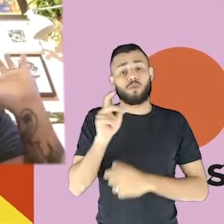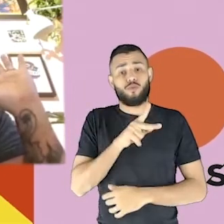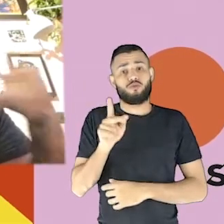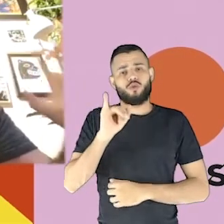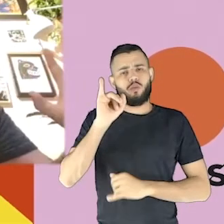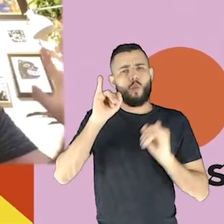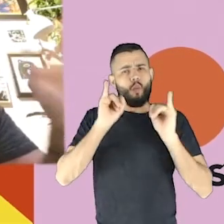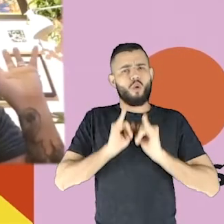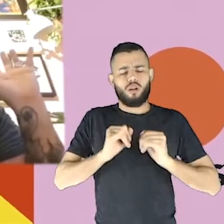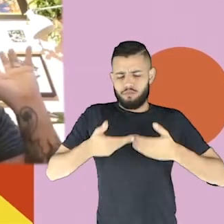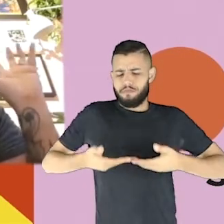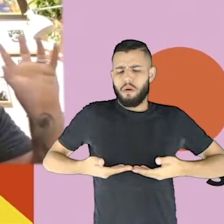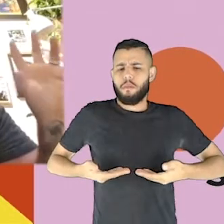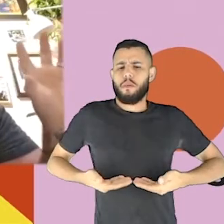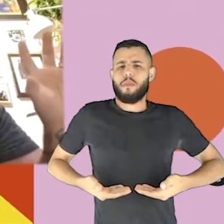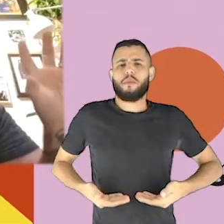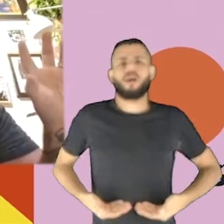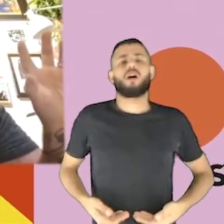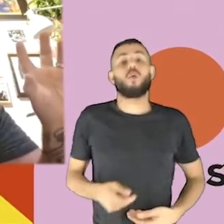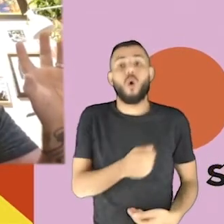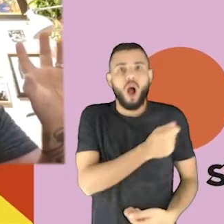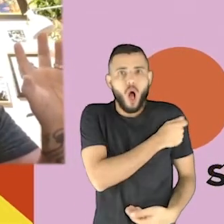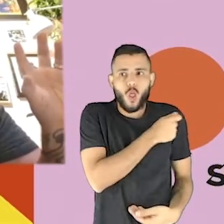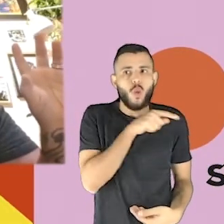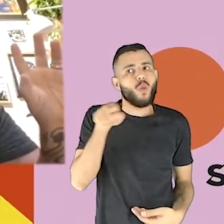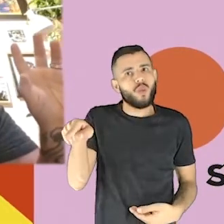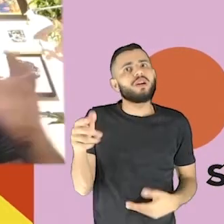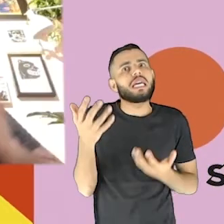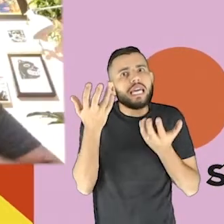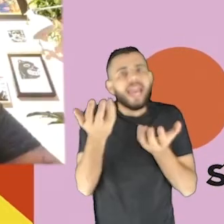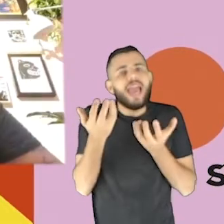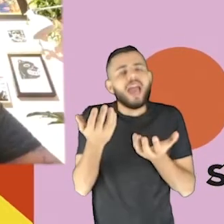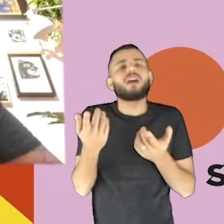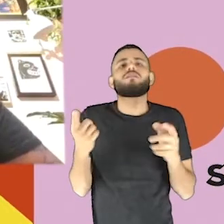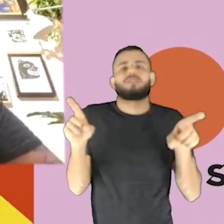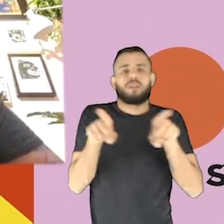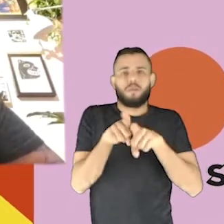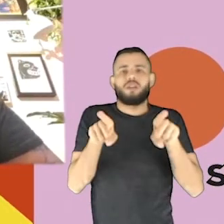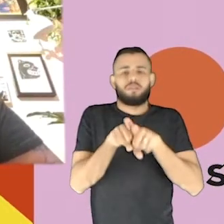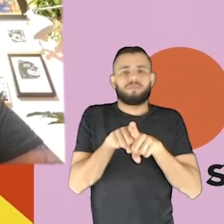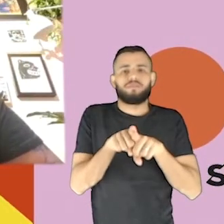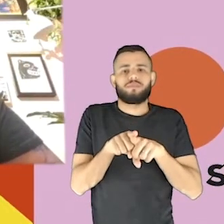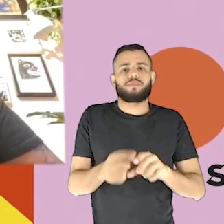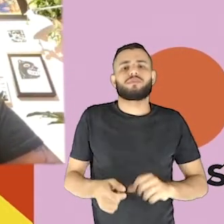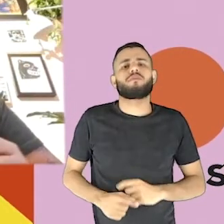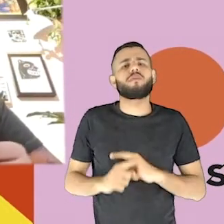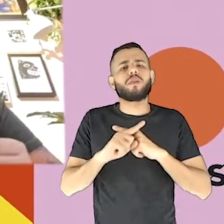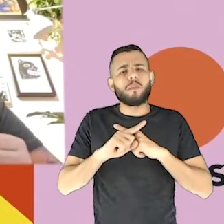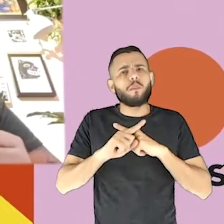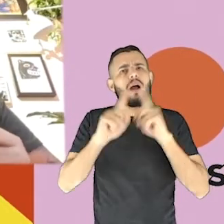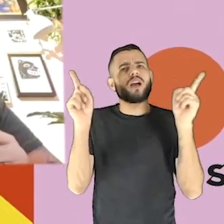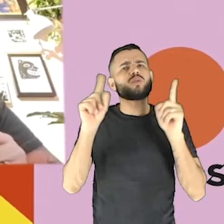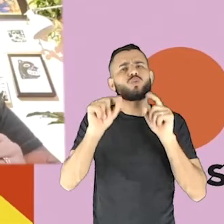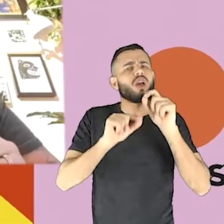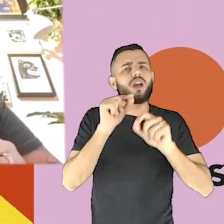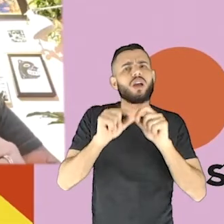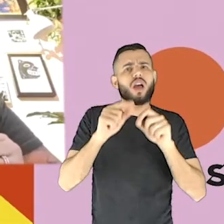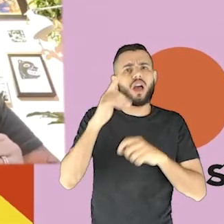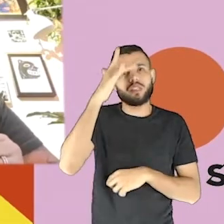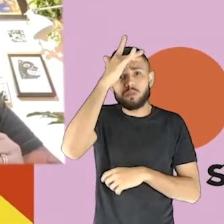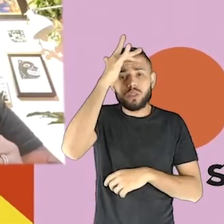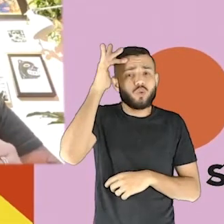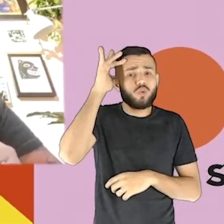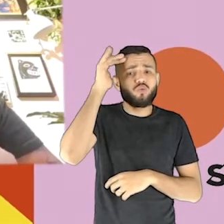uma pessoa magra, com o abdômen definido, aquele aluno ia querer ir em busca daquilo ali também. Só que as